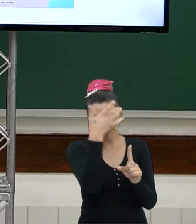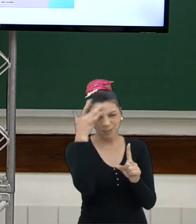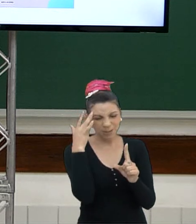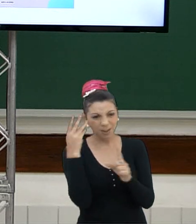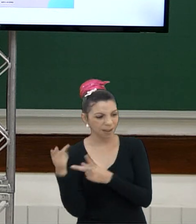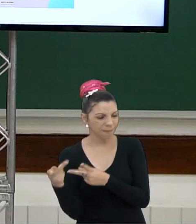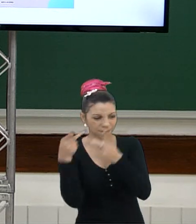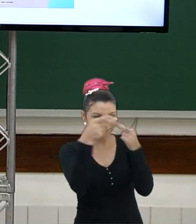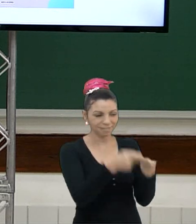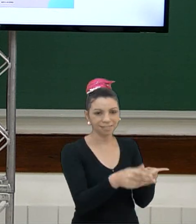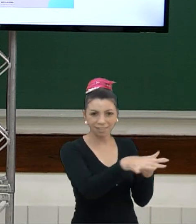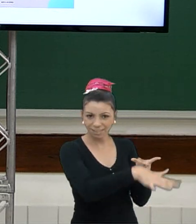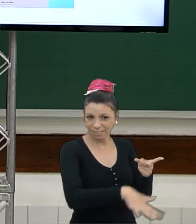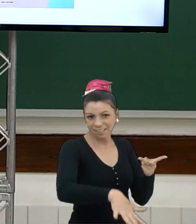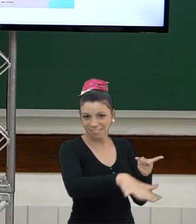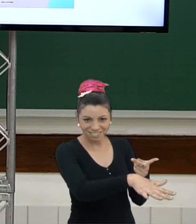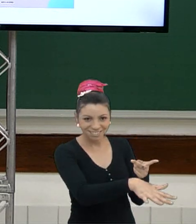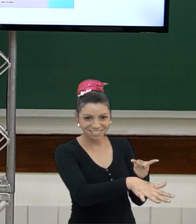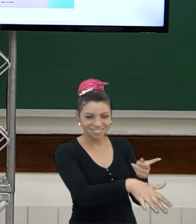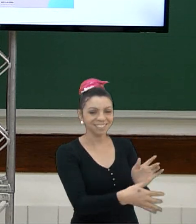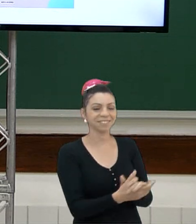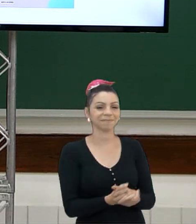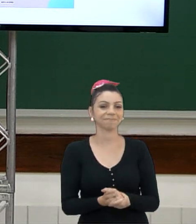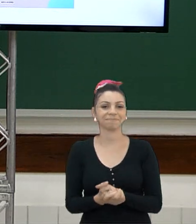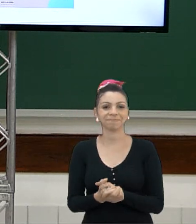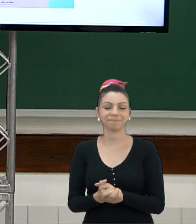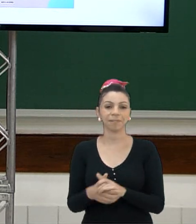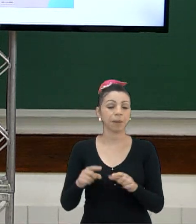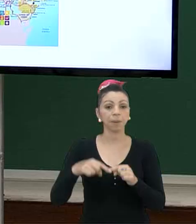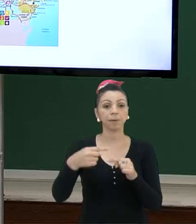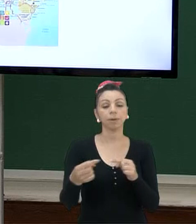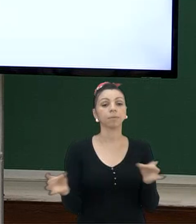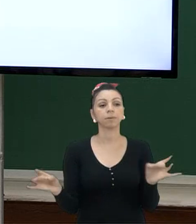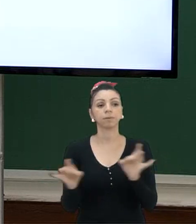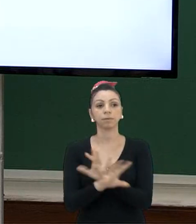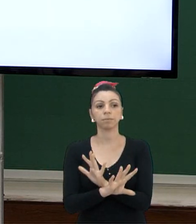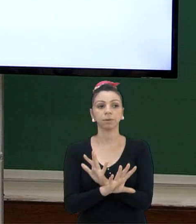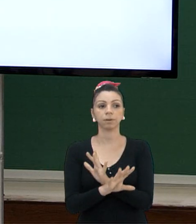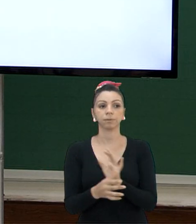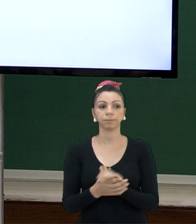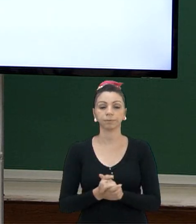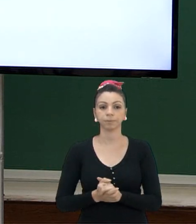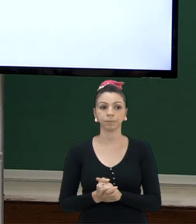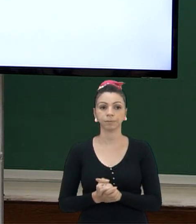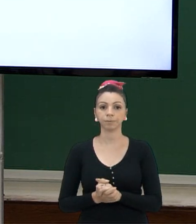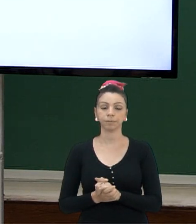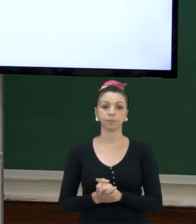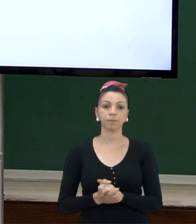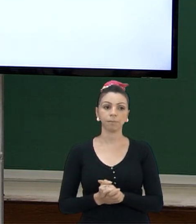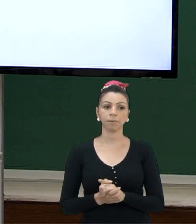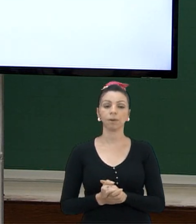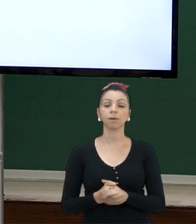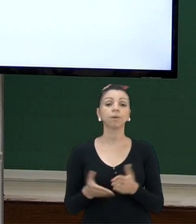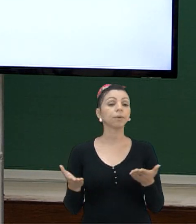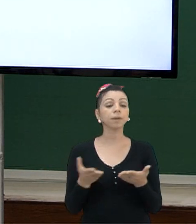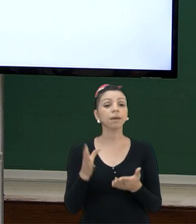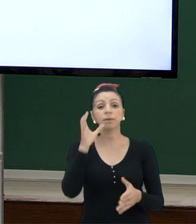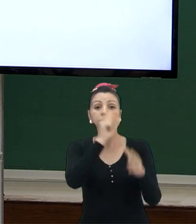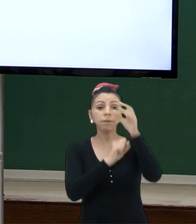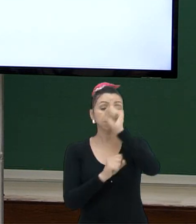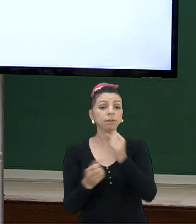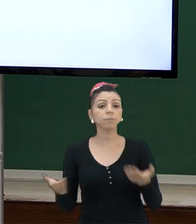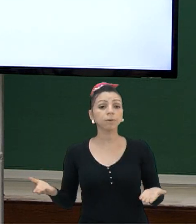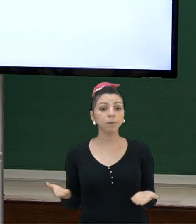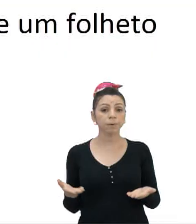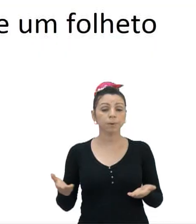a ir visitar aí a sua região? Então, depois de terminado, nós vamos ver o que nós aprendemos